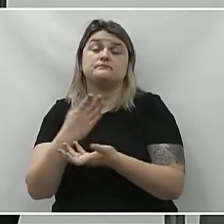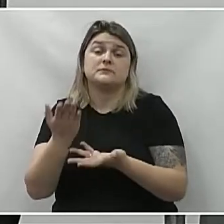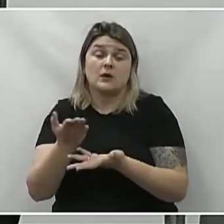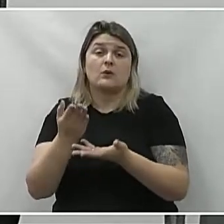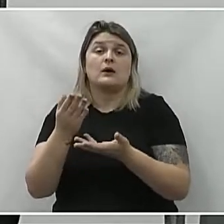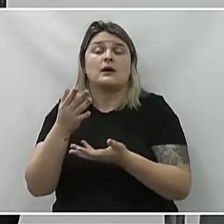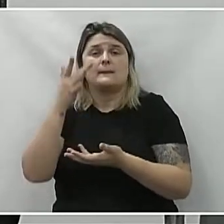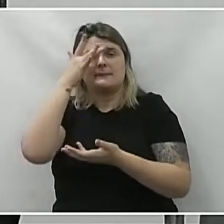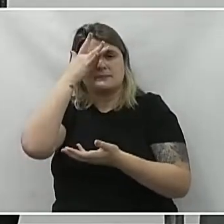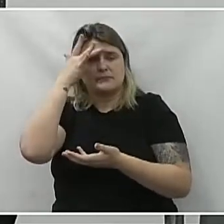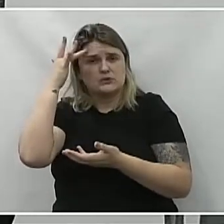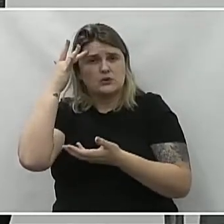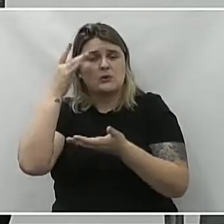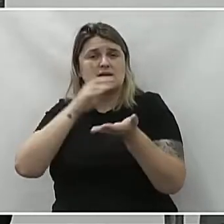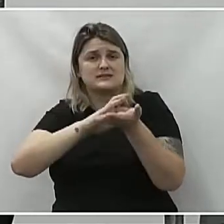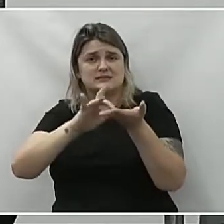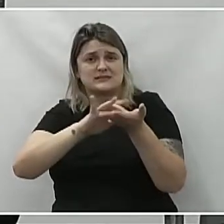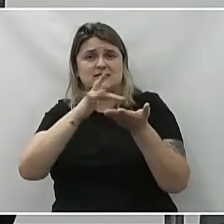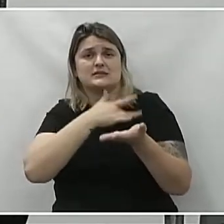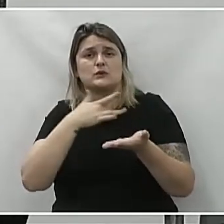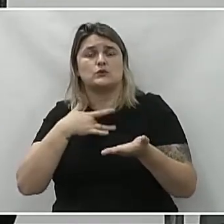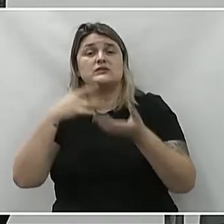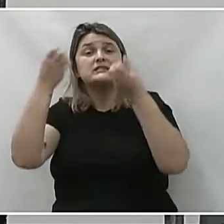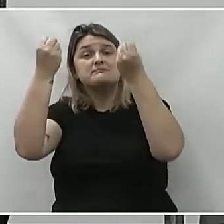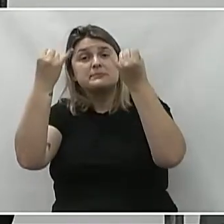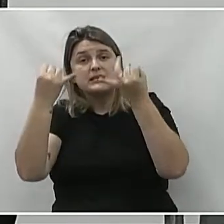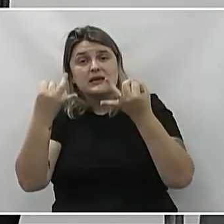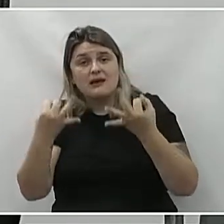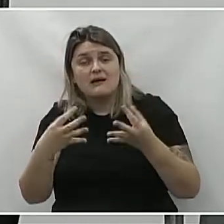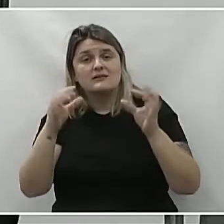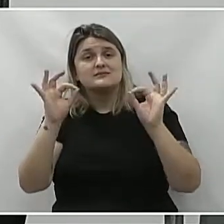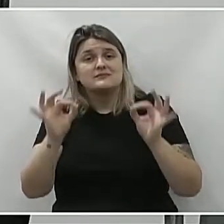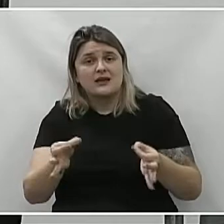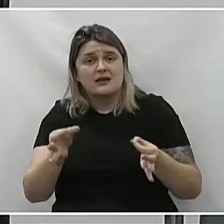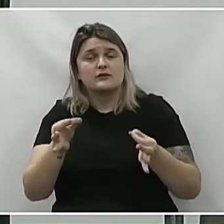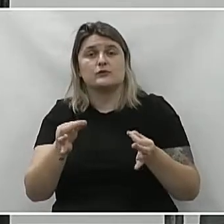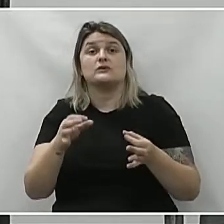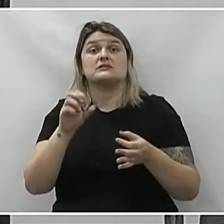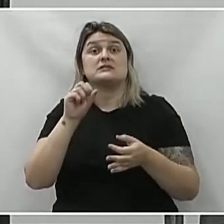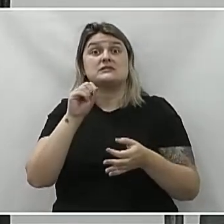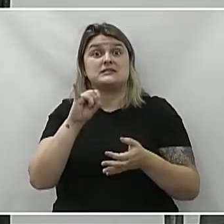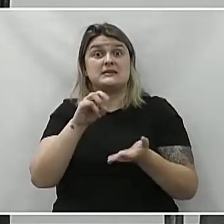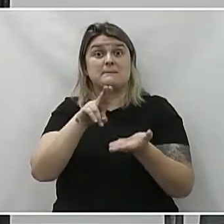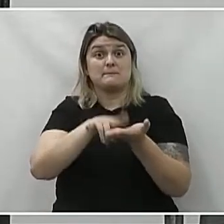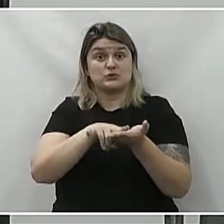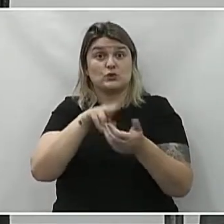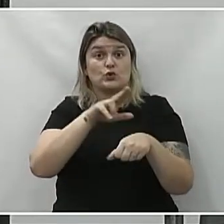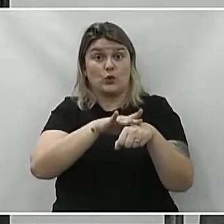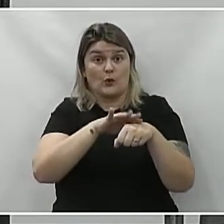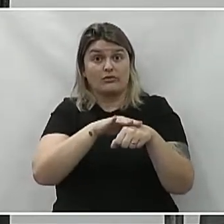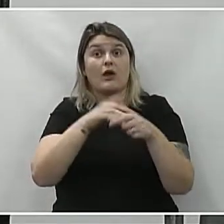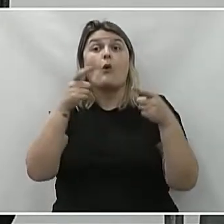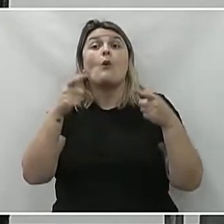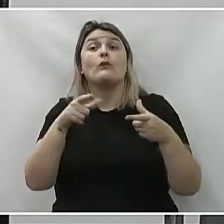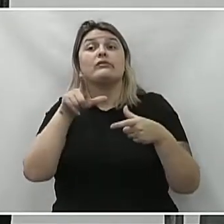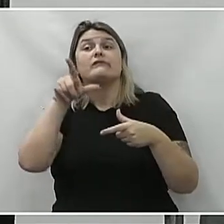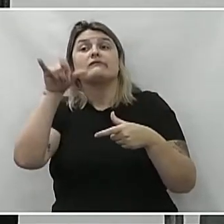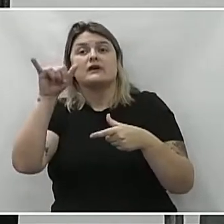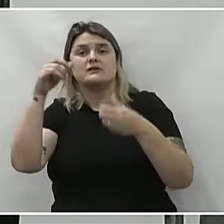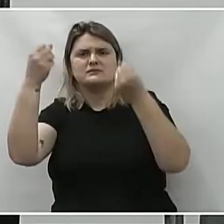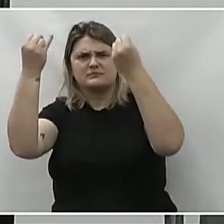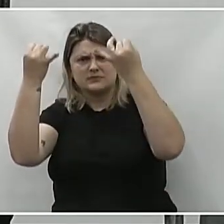especificar né aonde que deve ser direcionado o paciente nessas situações né